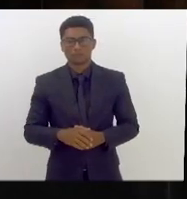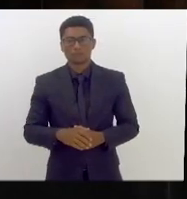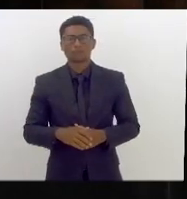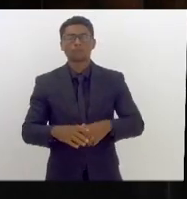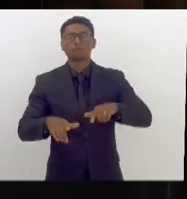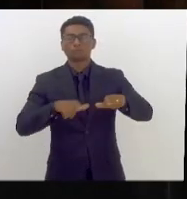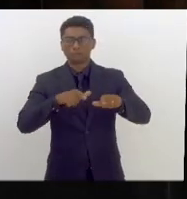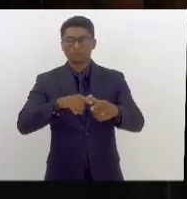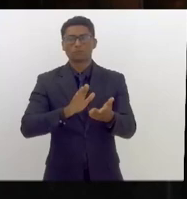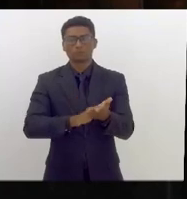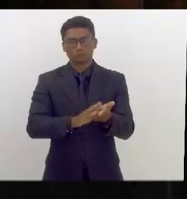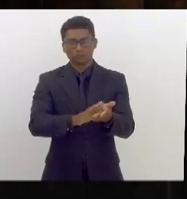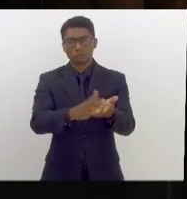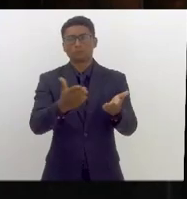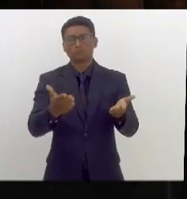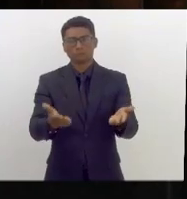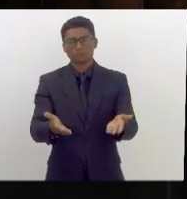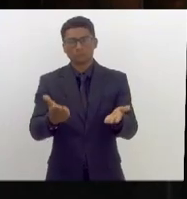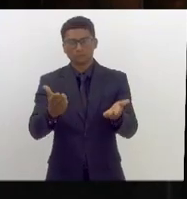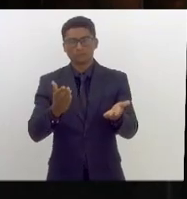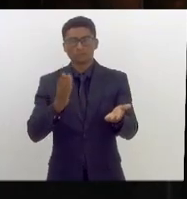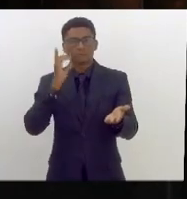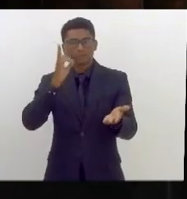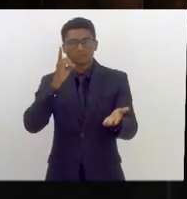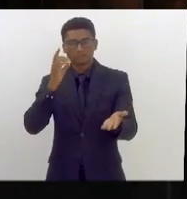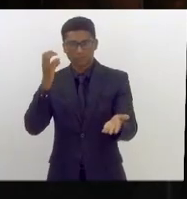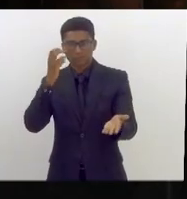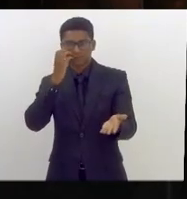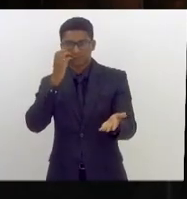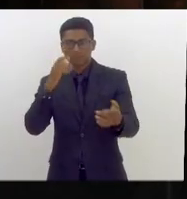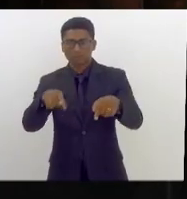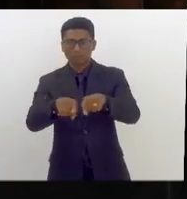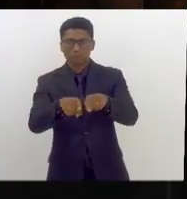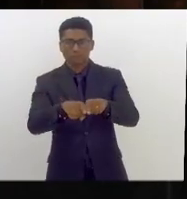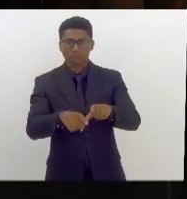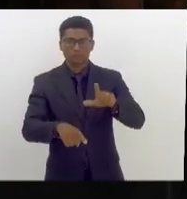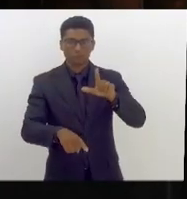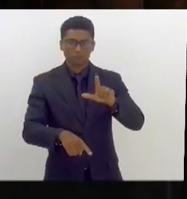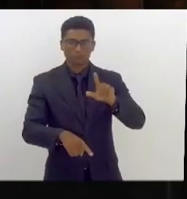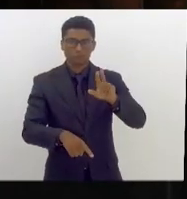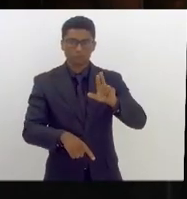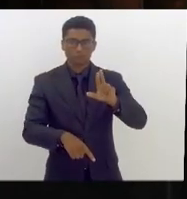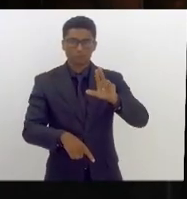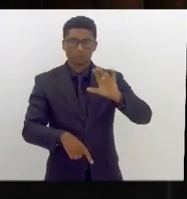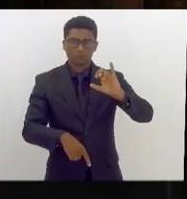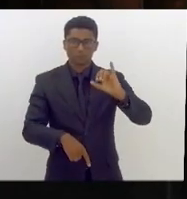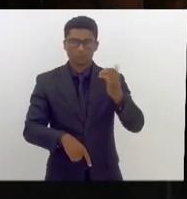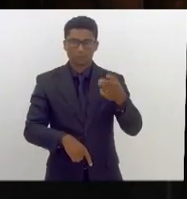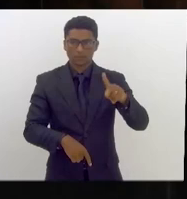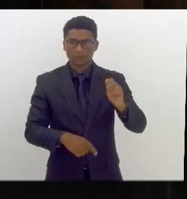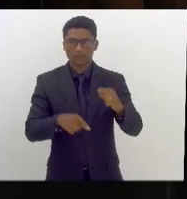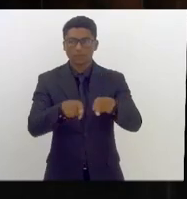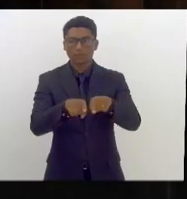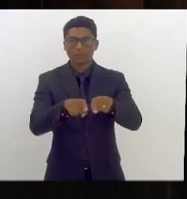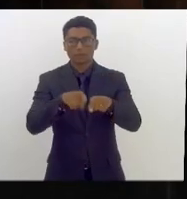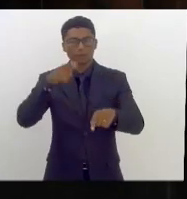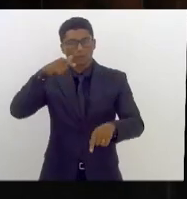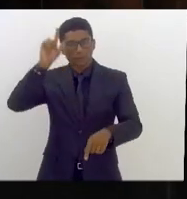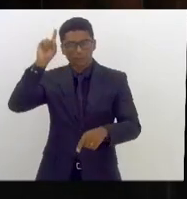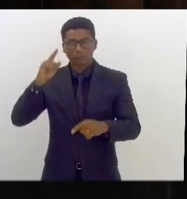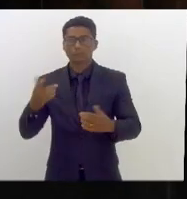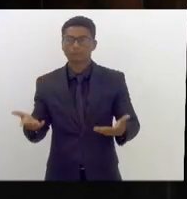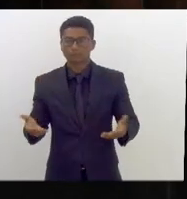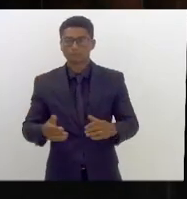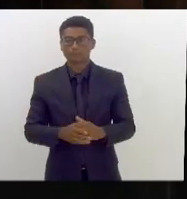trabalho, deputado Valdec, que tanto Vossa Excelência como Lucinha e Luiz Paulo fizeram na CPI dos trens, quero trazer